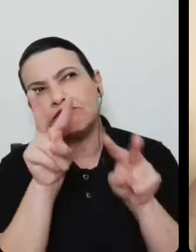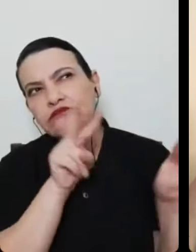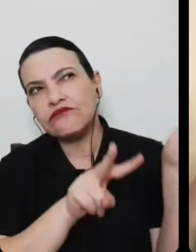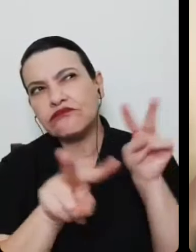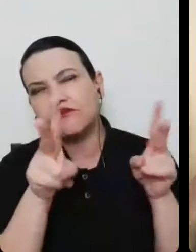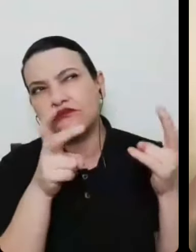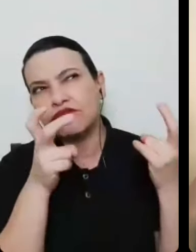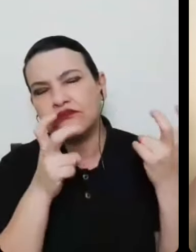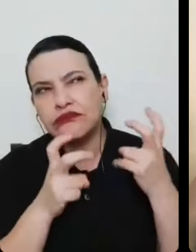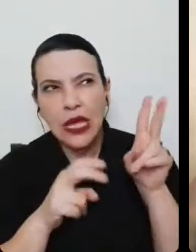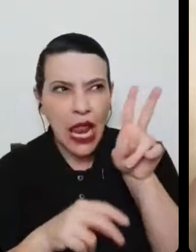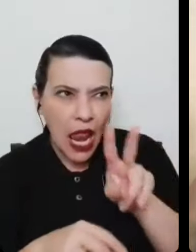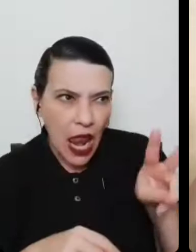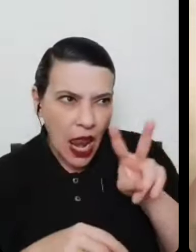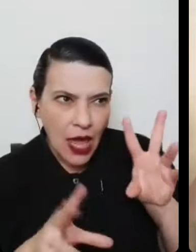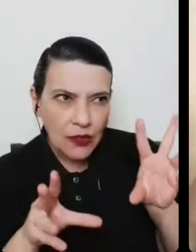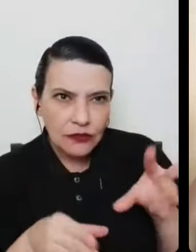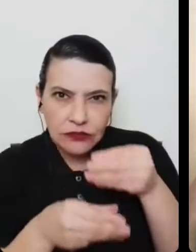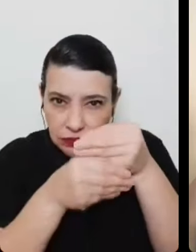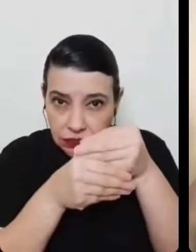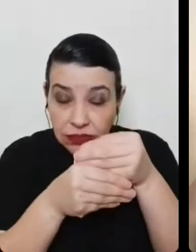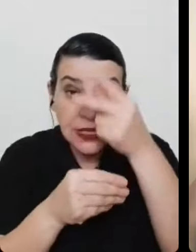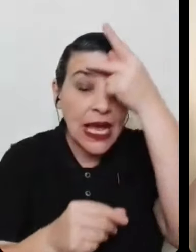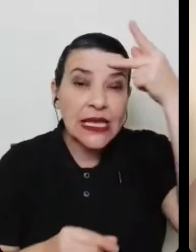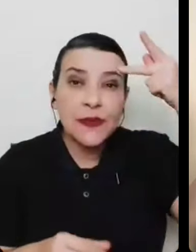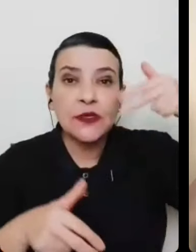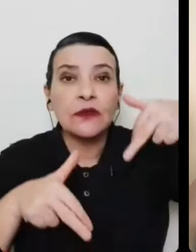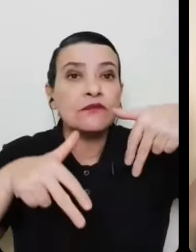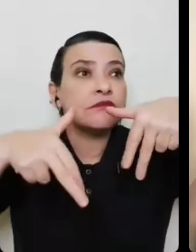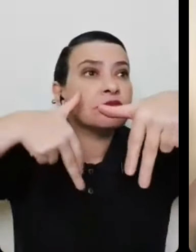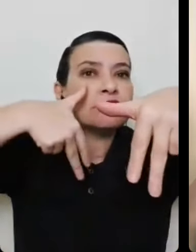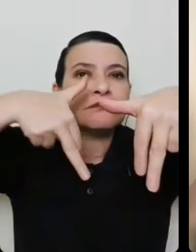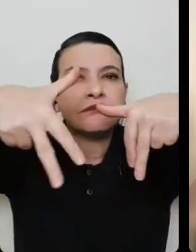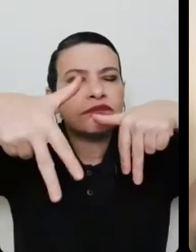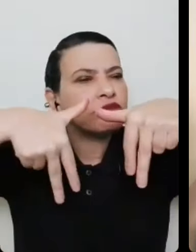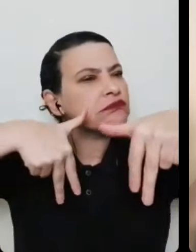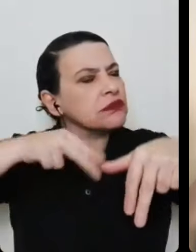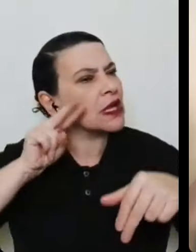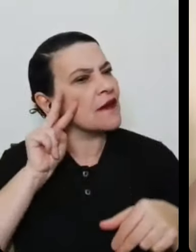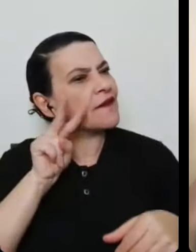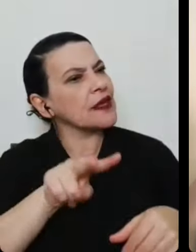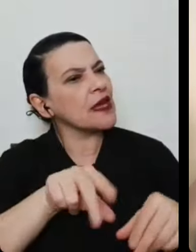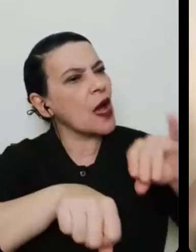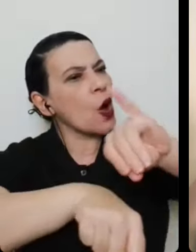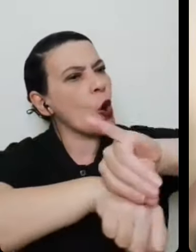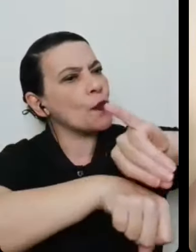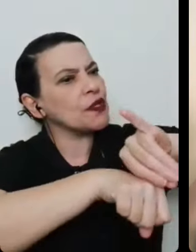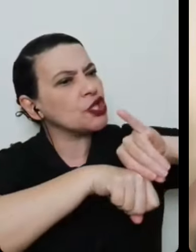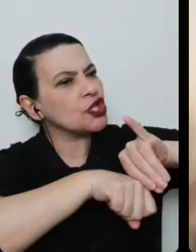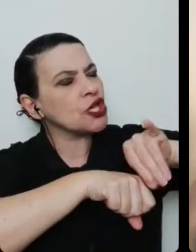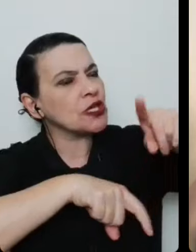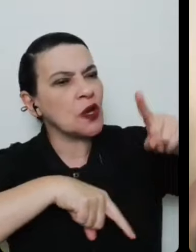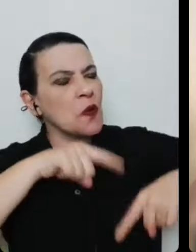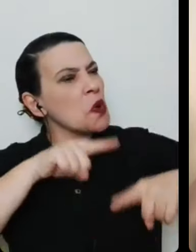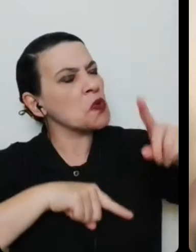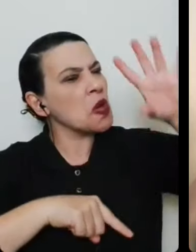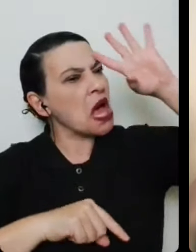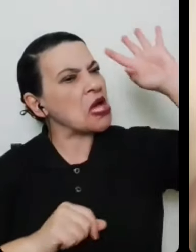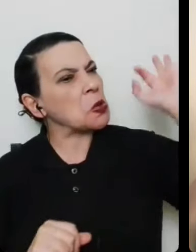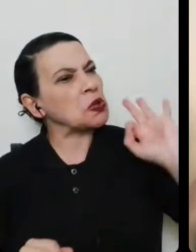ali. E aí as pessoas passavam e viam aqueles objetos que elas não entendiam do que se tratava,